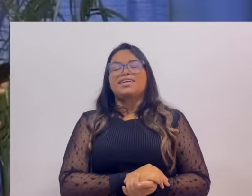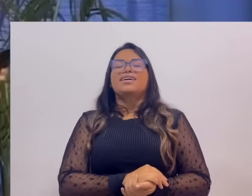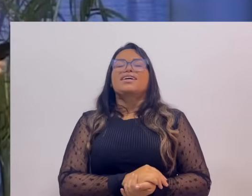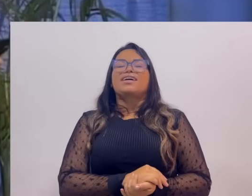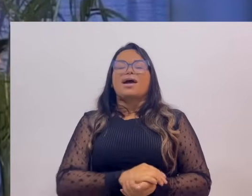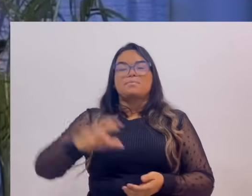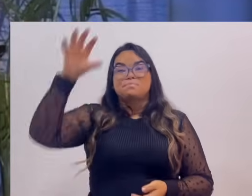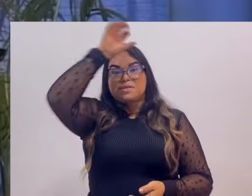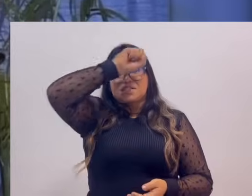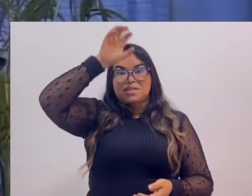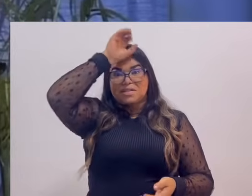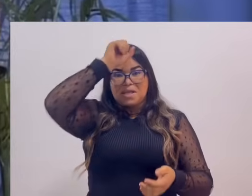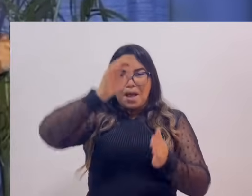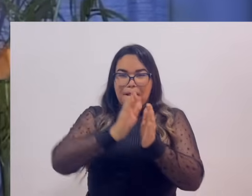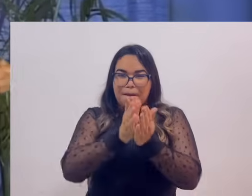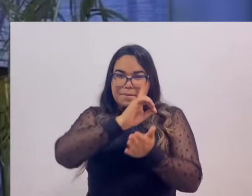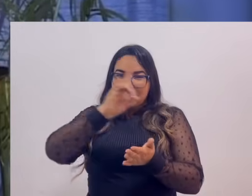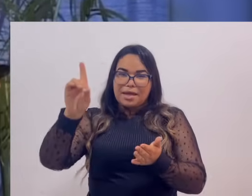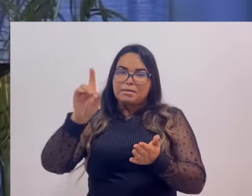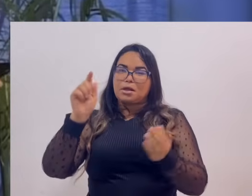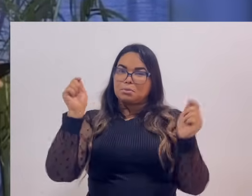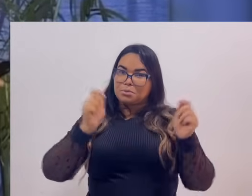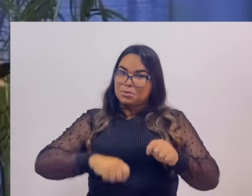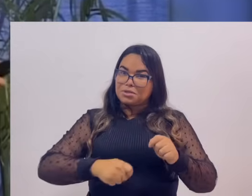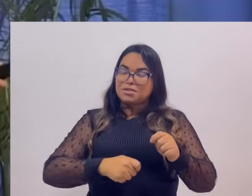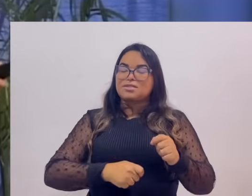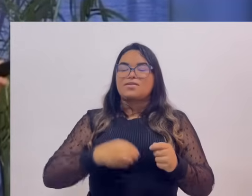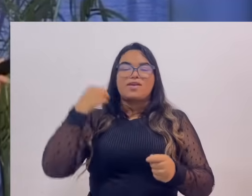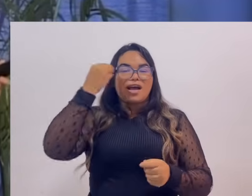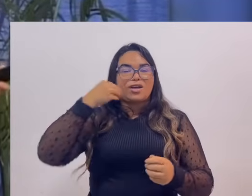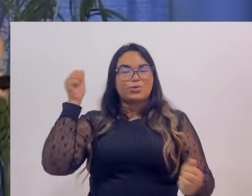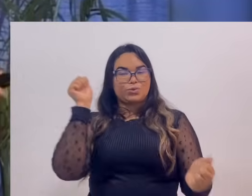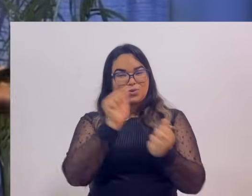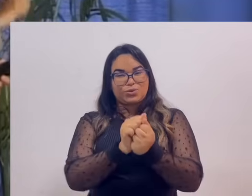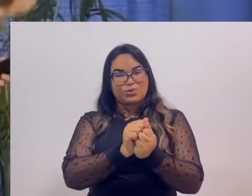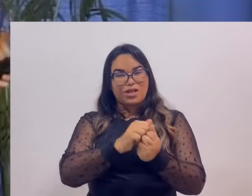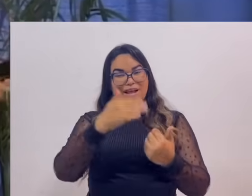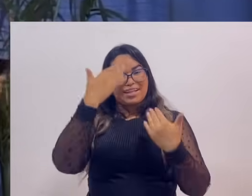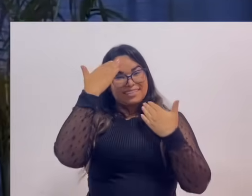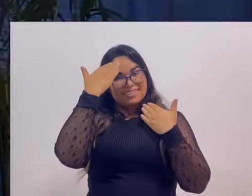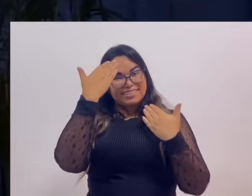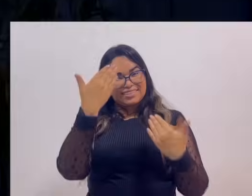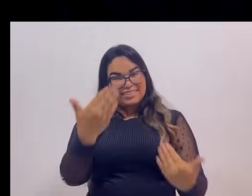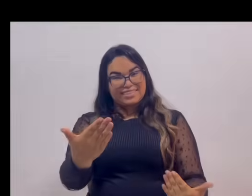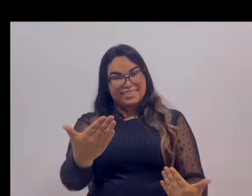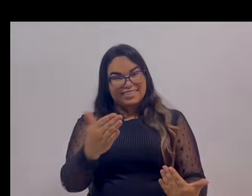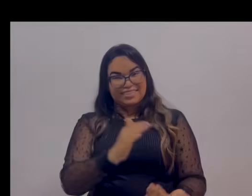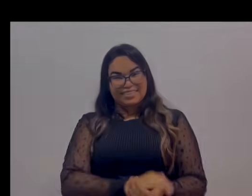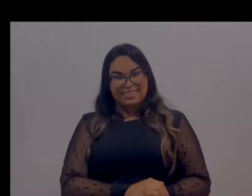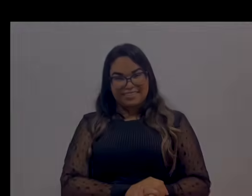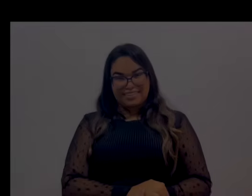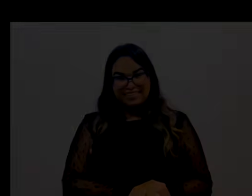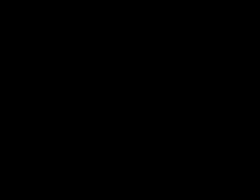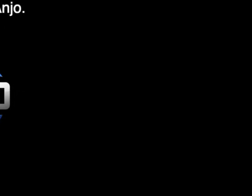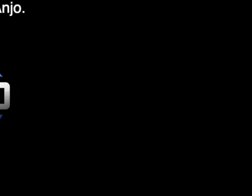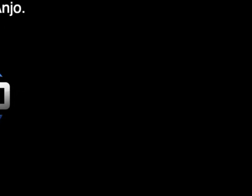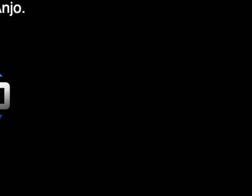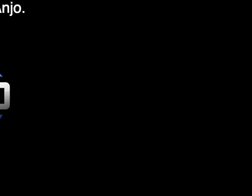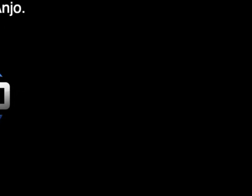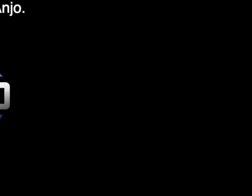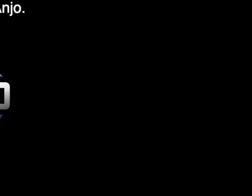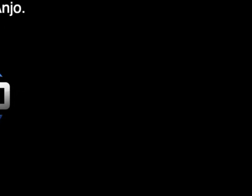continuem assistindo alimentando-se da palavra vamos ver que é possível analisar tudo isso juntos muito obrigado